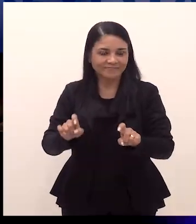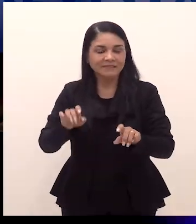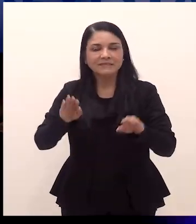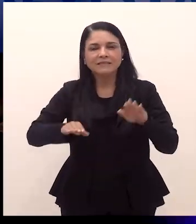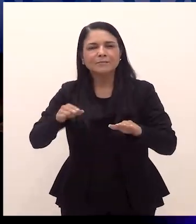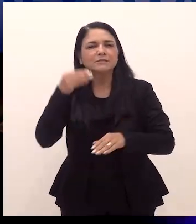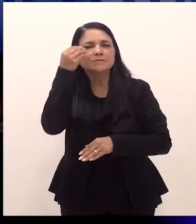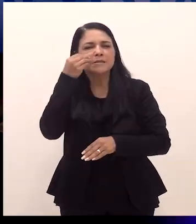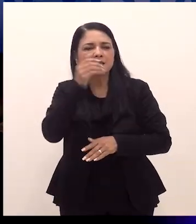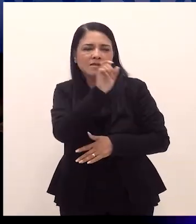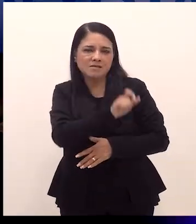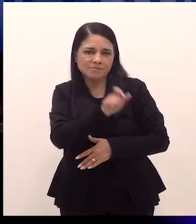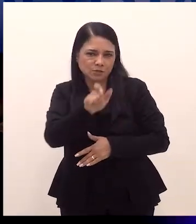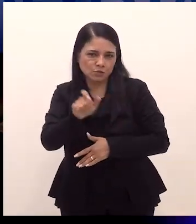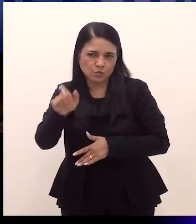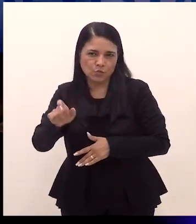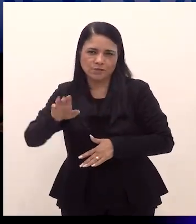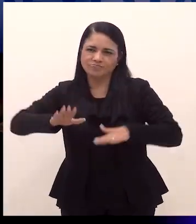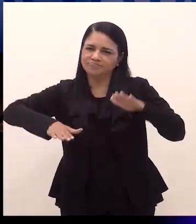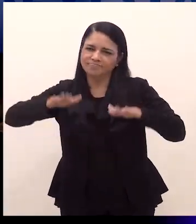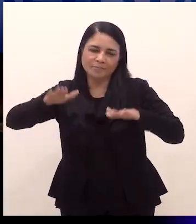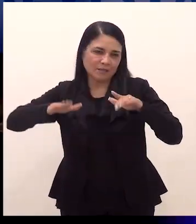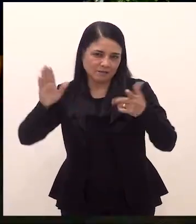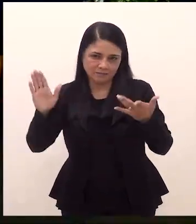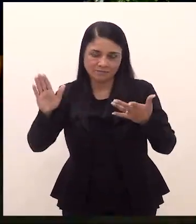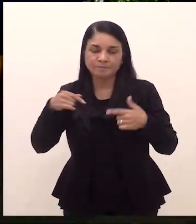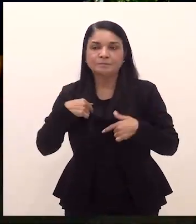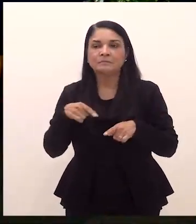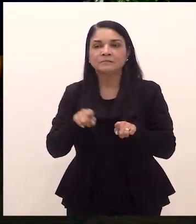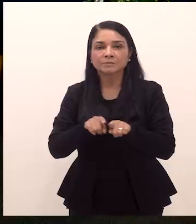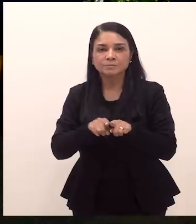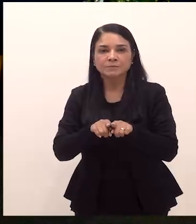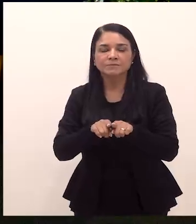mas isso depende da experiência de cada um. E, claro, né,